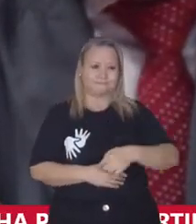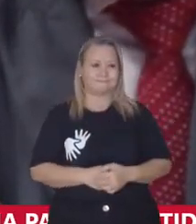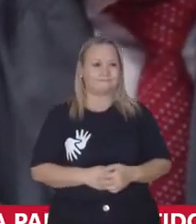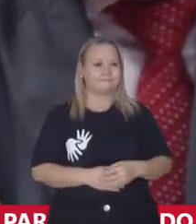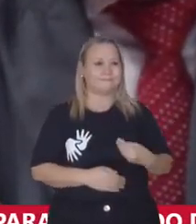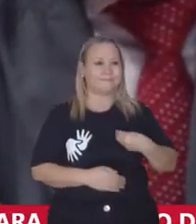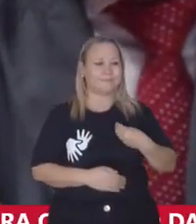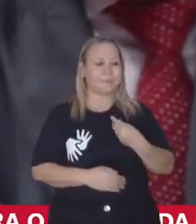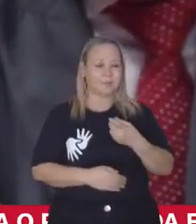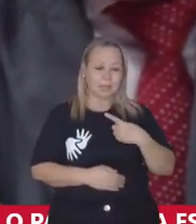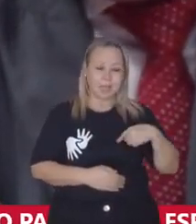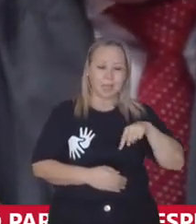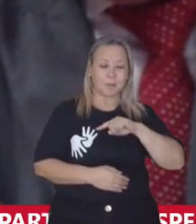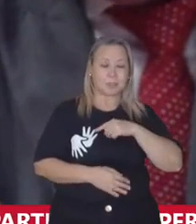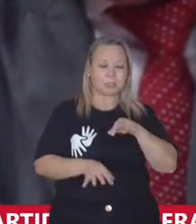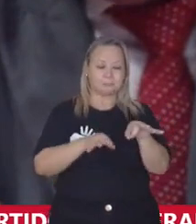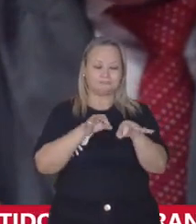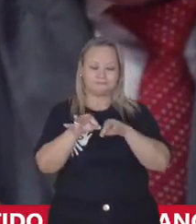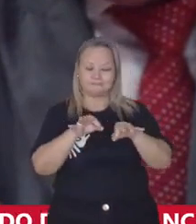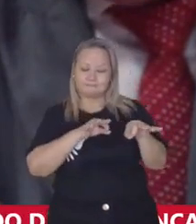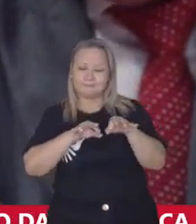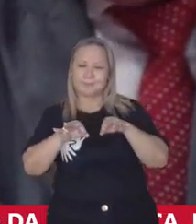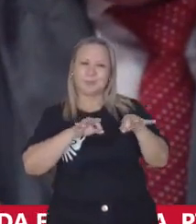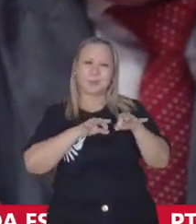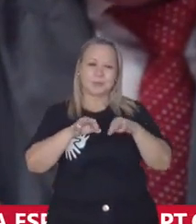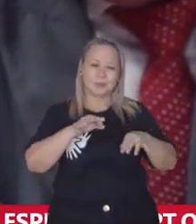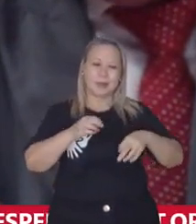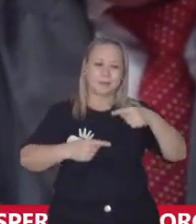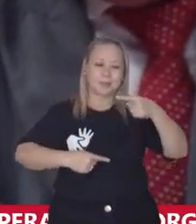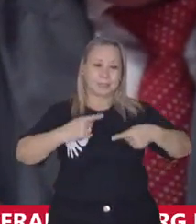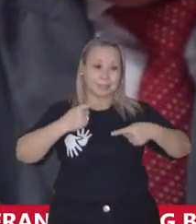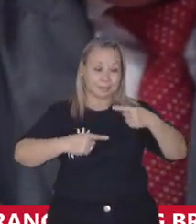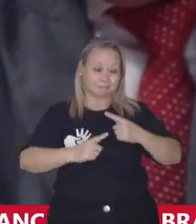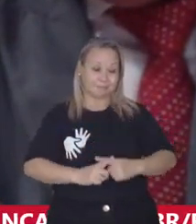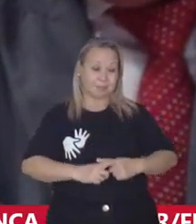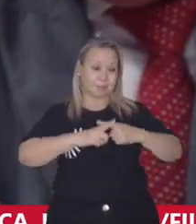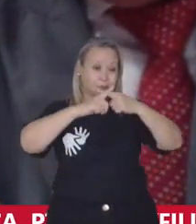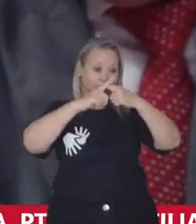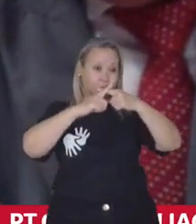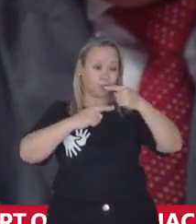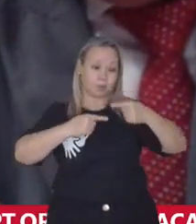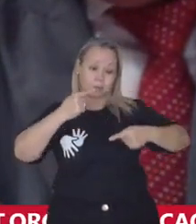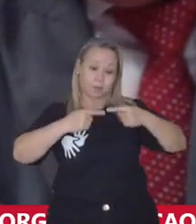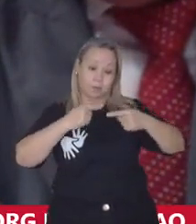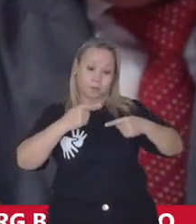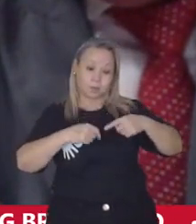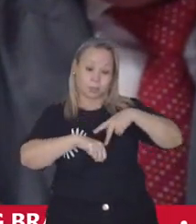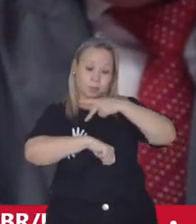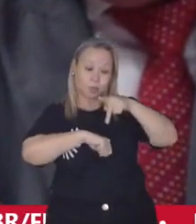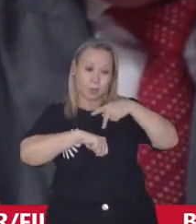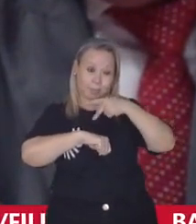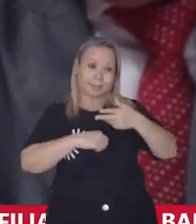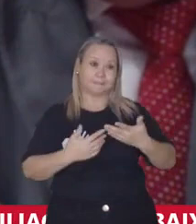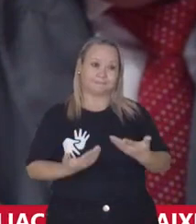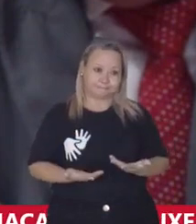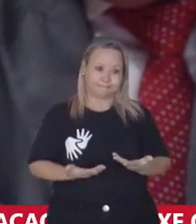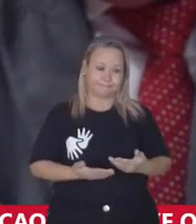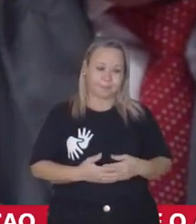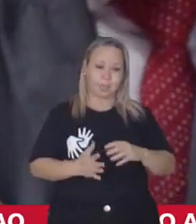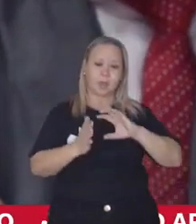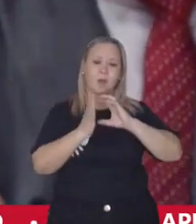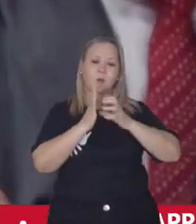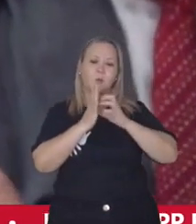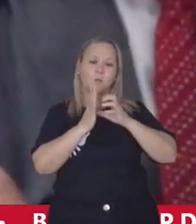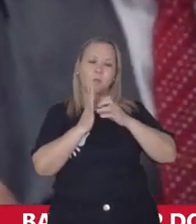gente se preparar para essa disputa política no país. O Partido